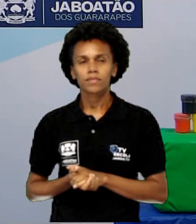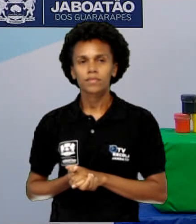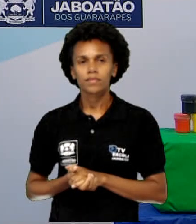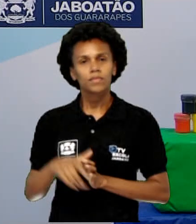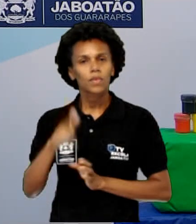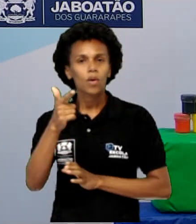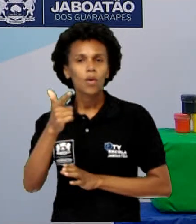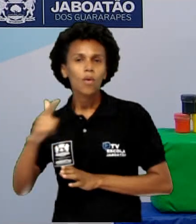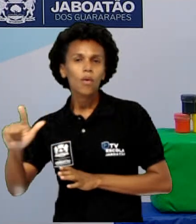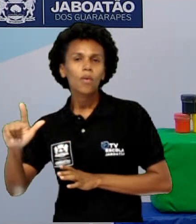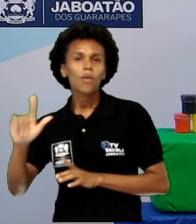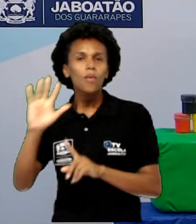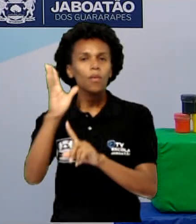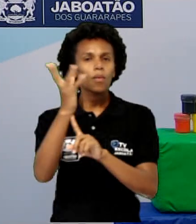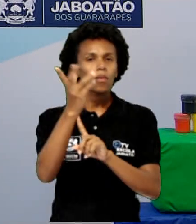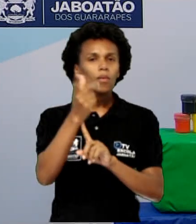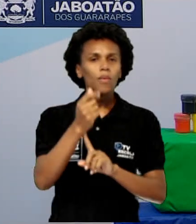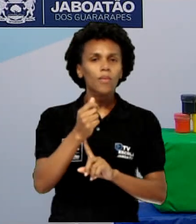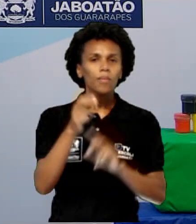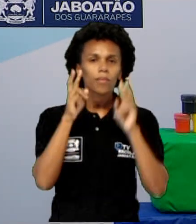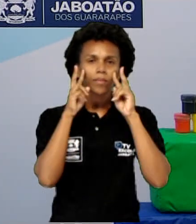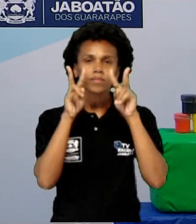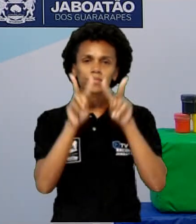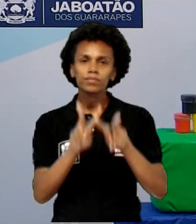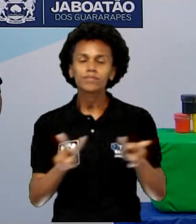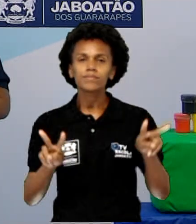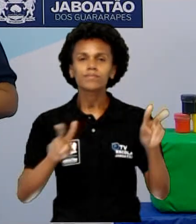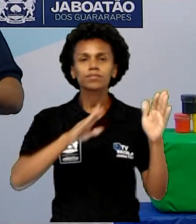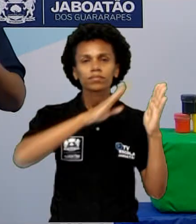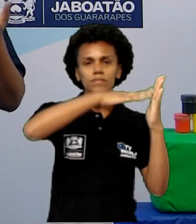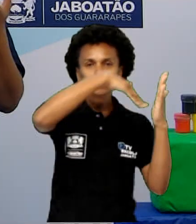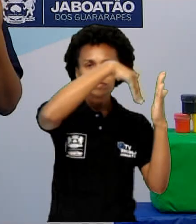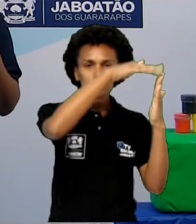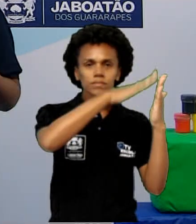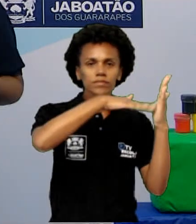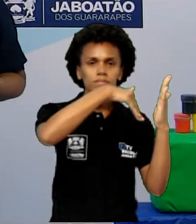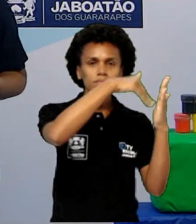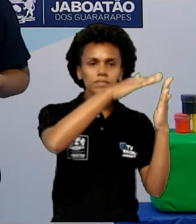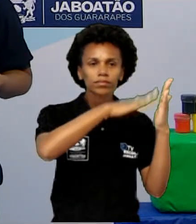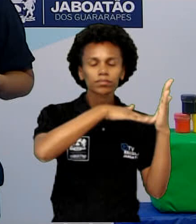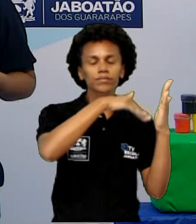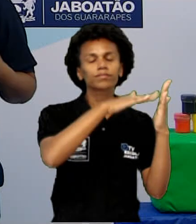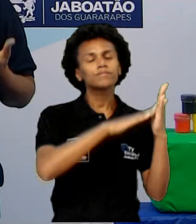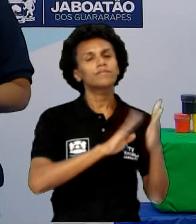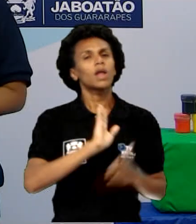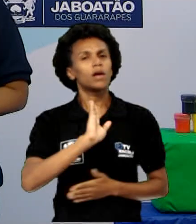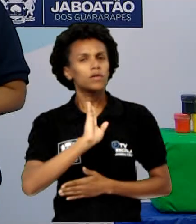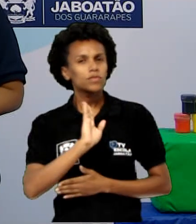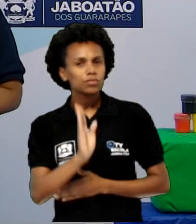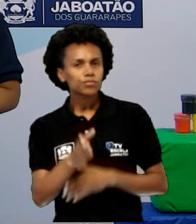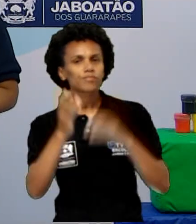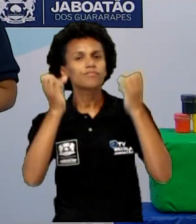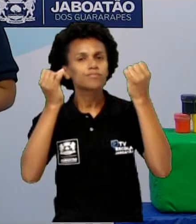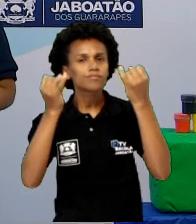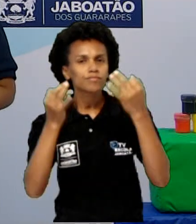Outra arte visual, a pintura, que a gente já falou um pouquinho sobre os pintores brasileiros